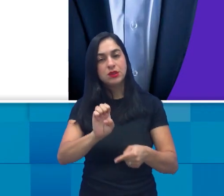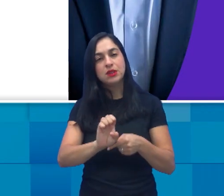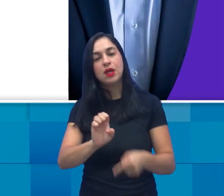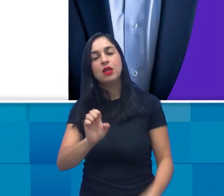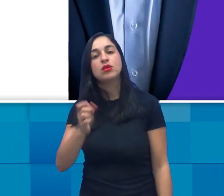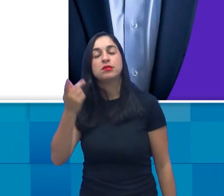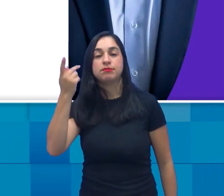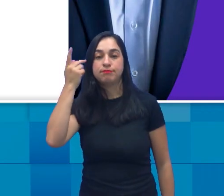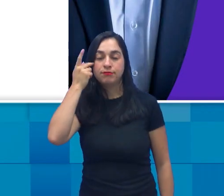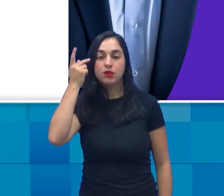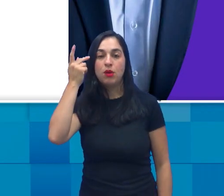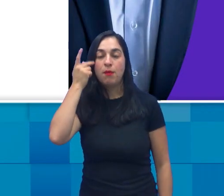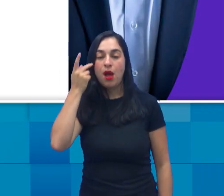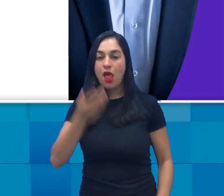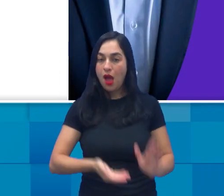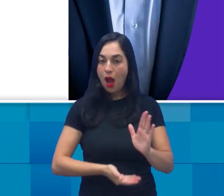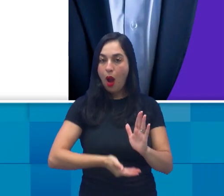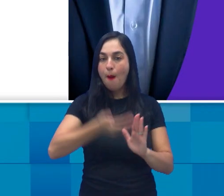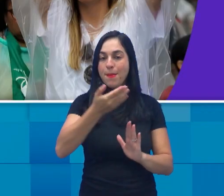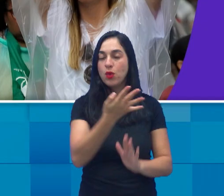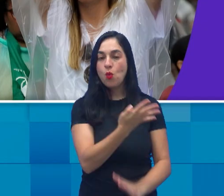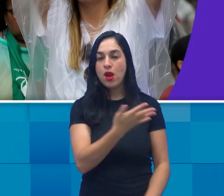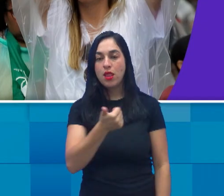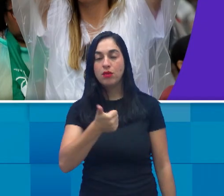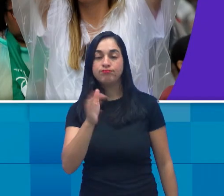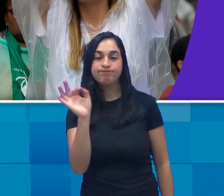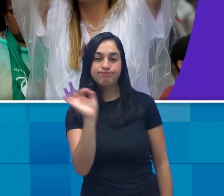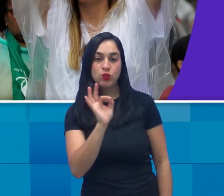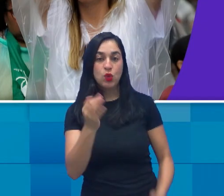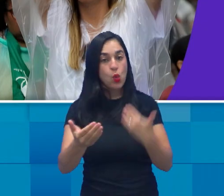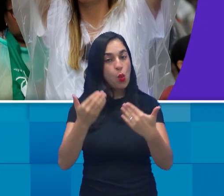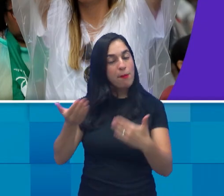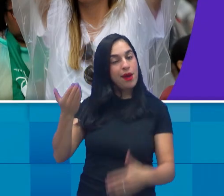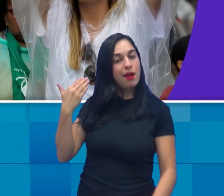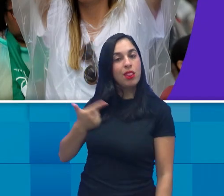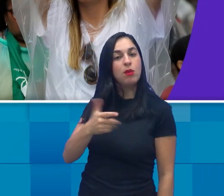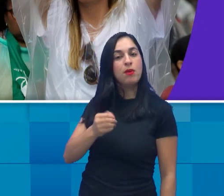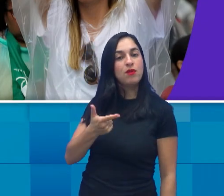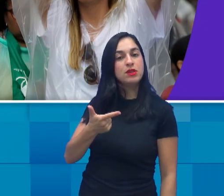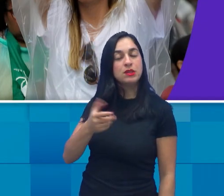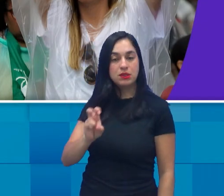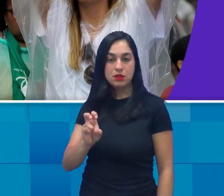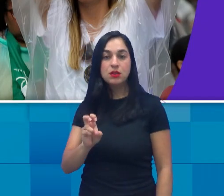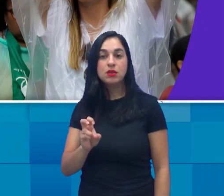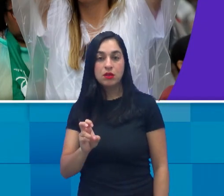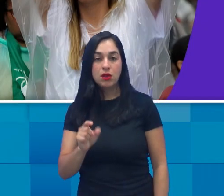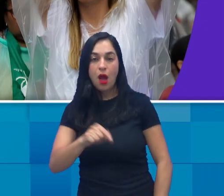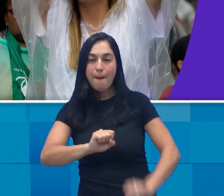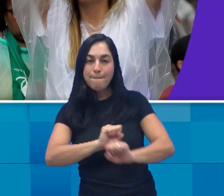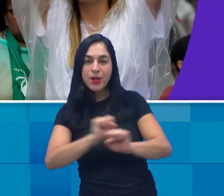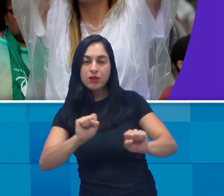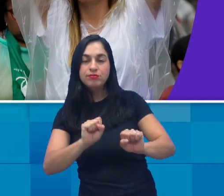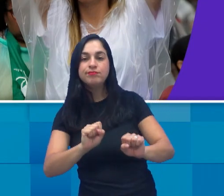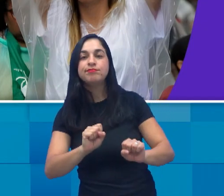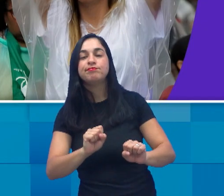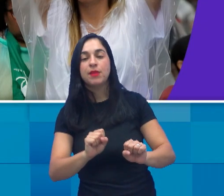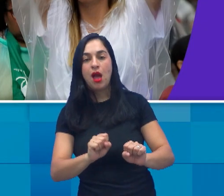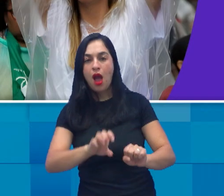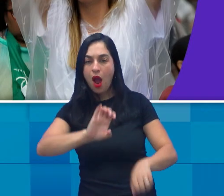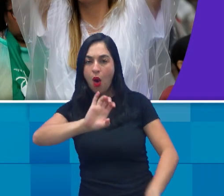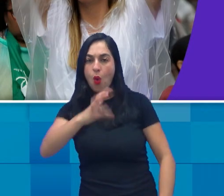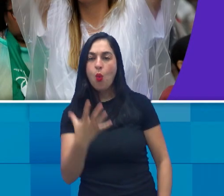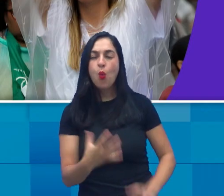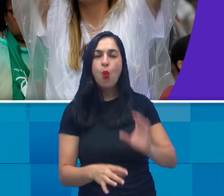41% em relação a 2025. Uma explosão de casos está